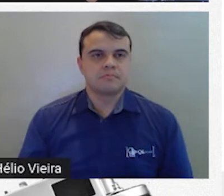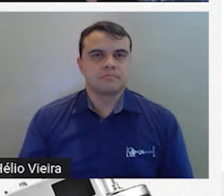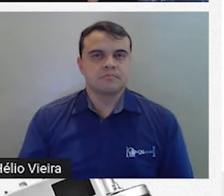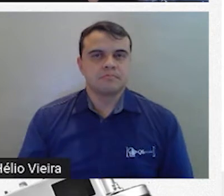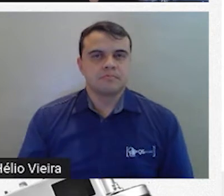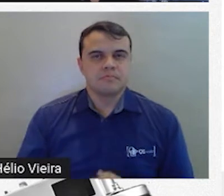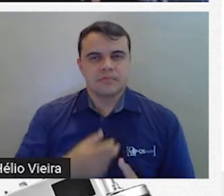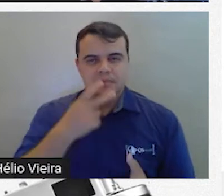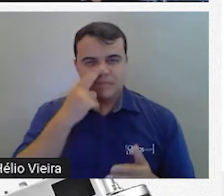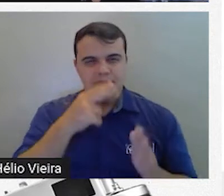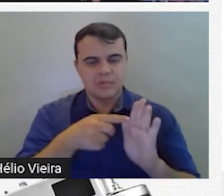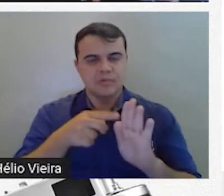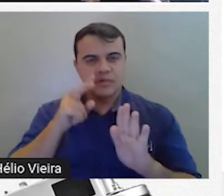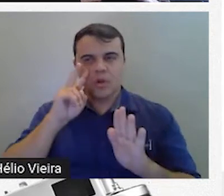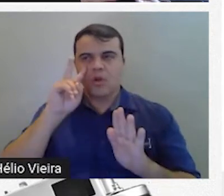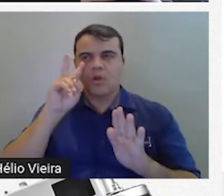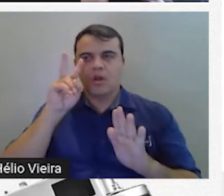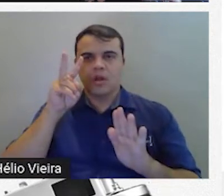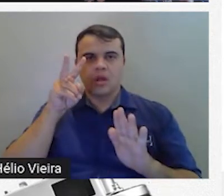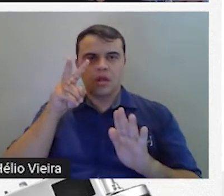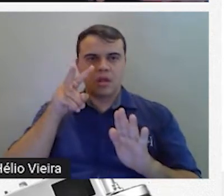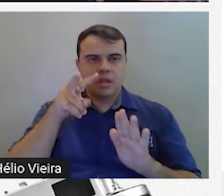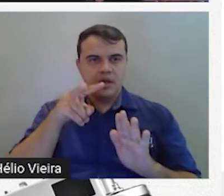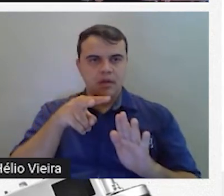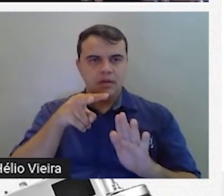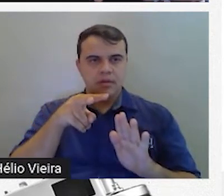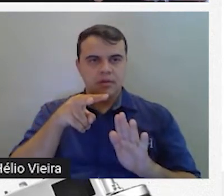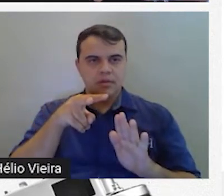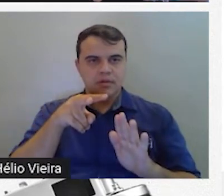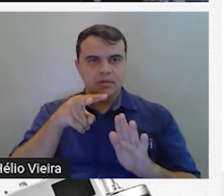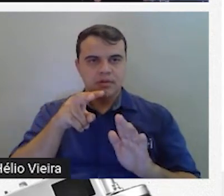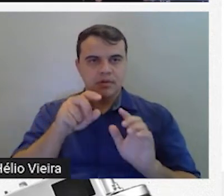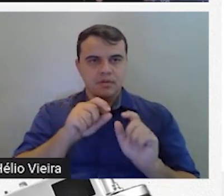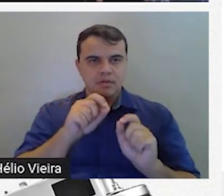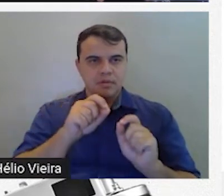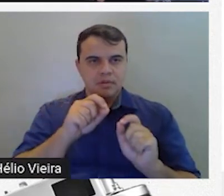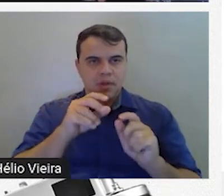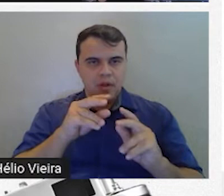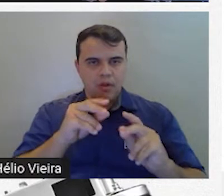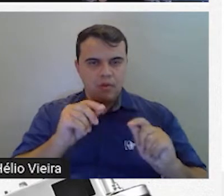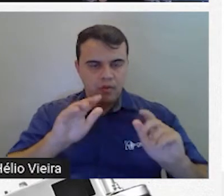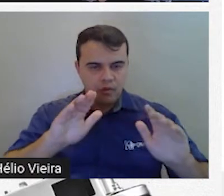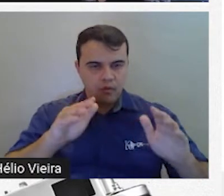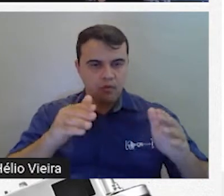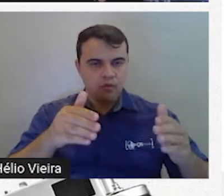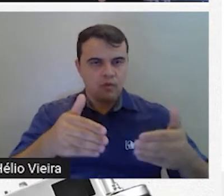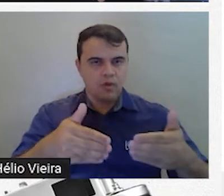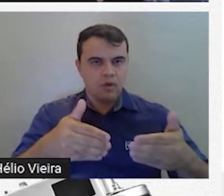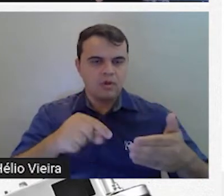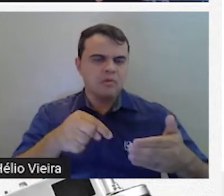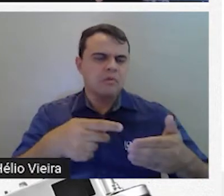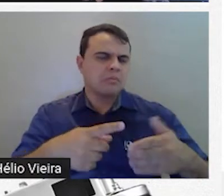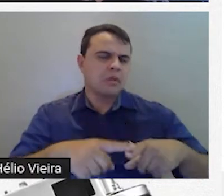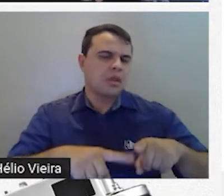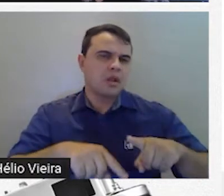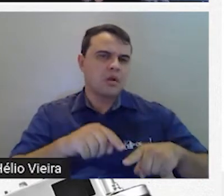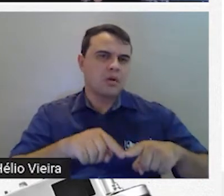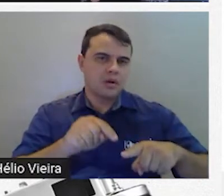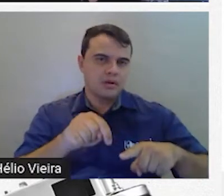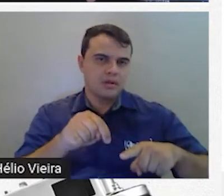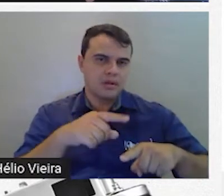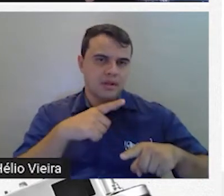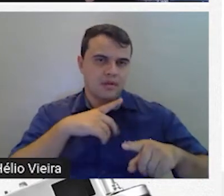ela traz o olhar para na verdade, a textura foca em algum elemento. Então, o elemento aqui